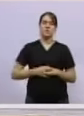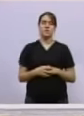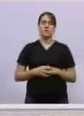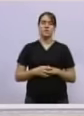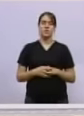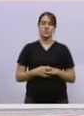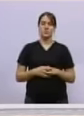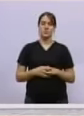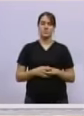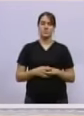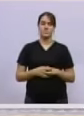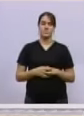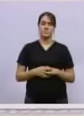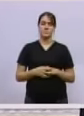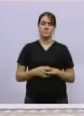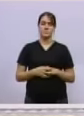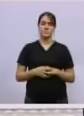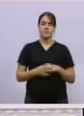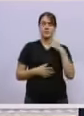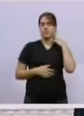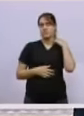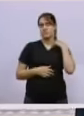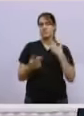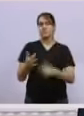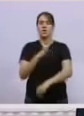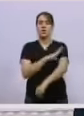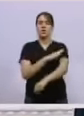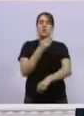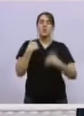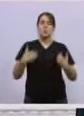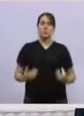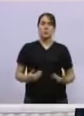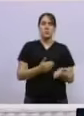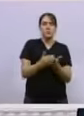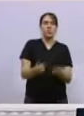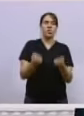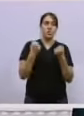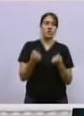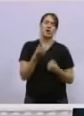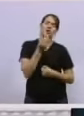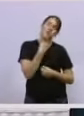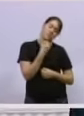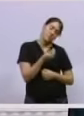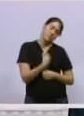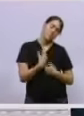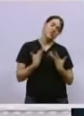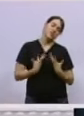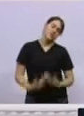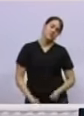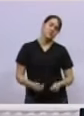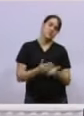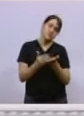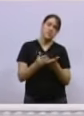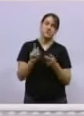isso. O músculo no início, quando você começa, ele é molenga, não quer nada. Ai, tô frouxo.